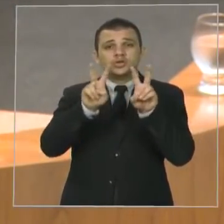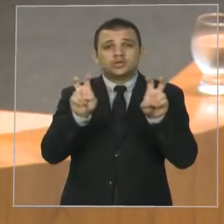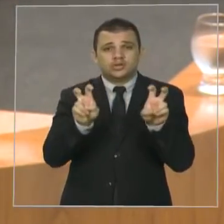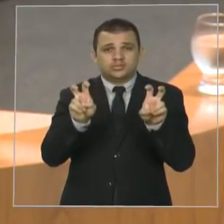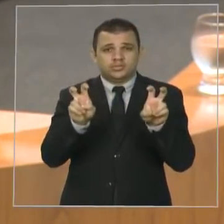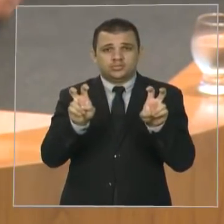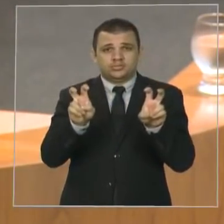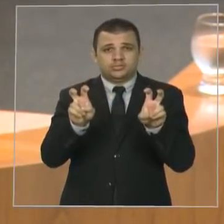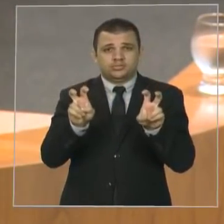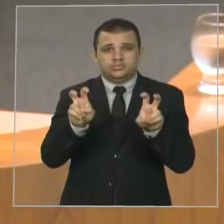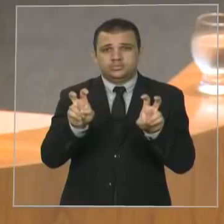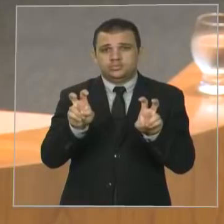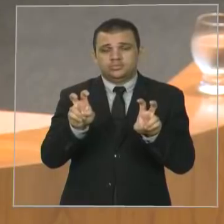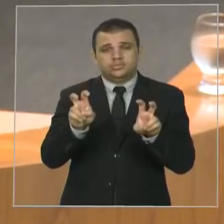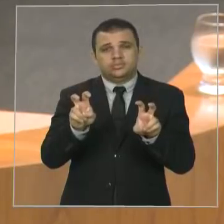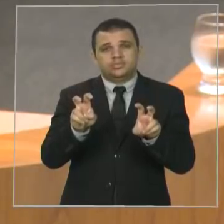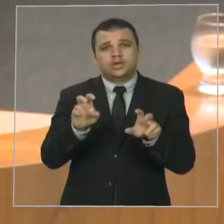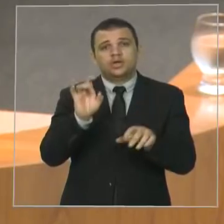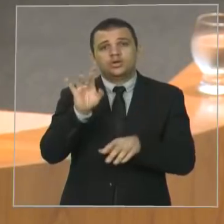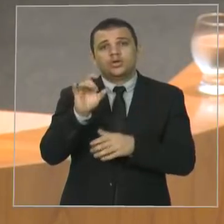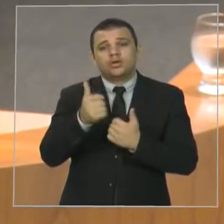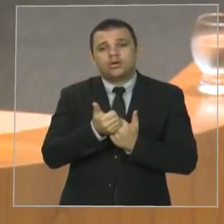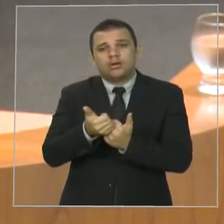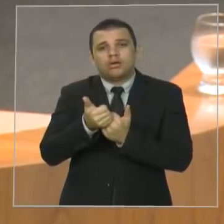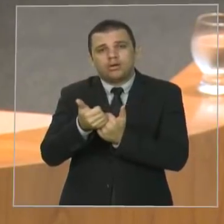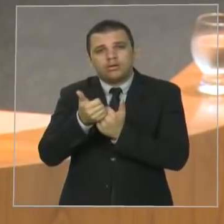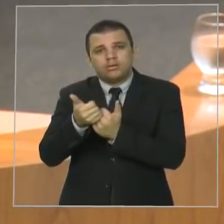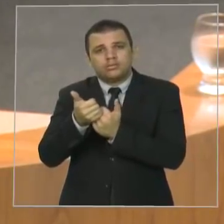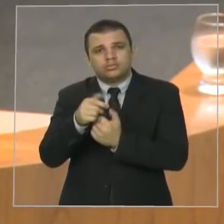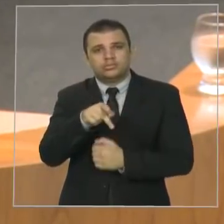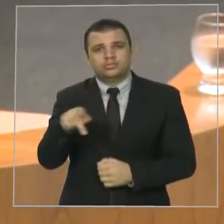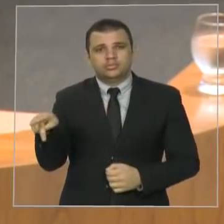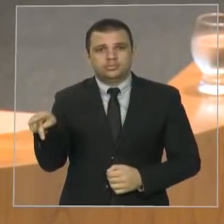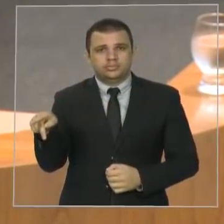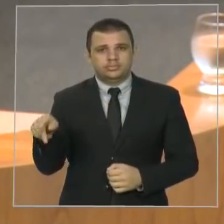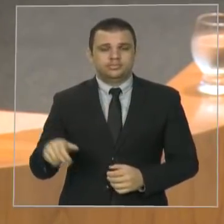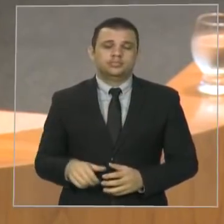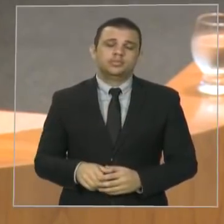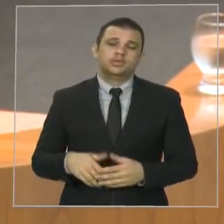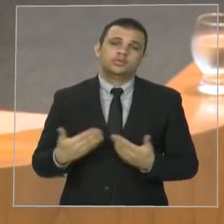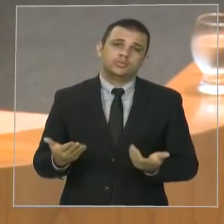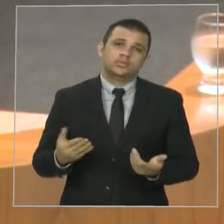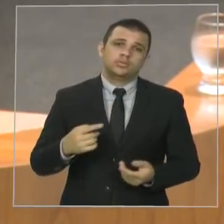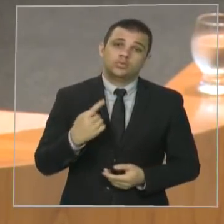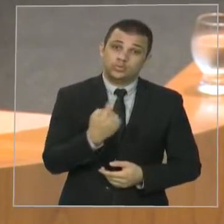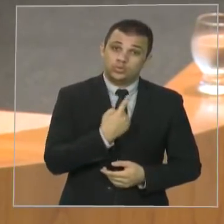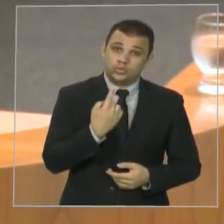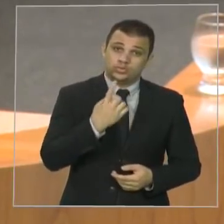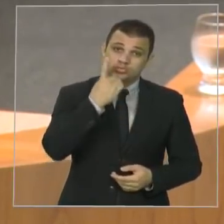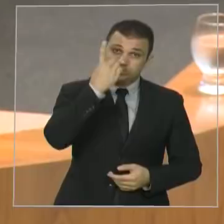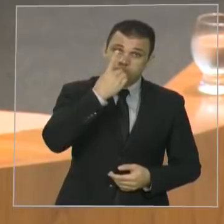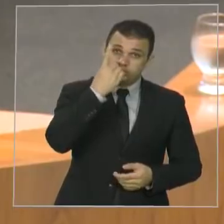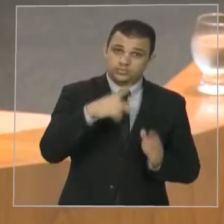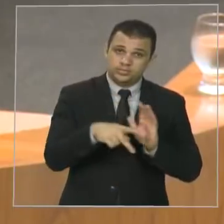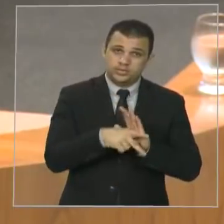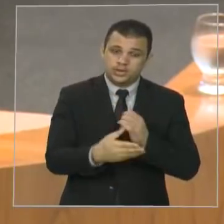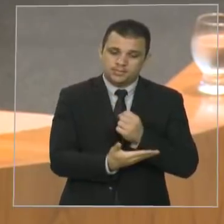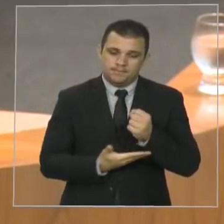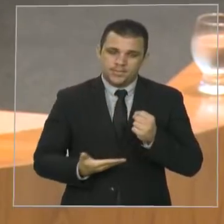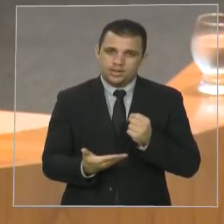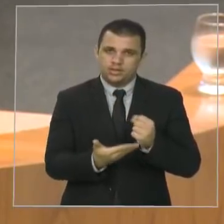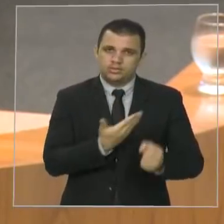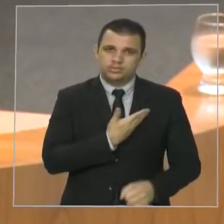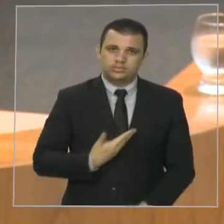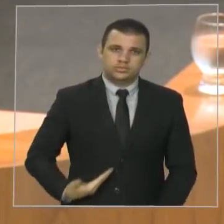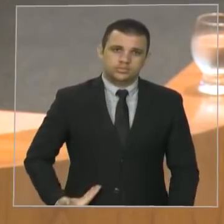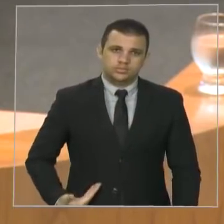foi uma tomada incorreta de decisão do presidente da República. E ainda eu